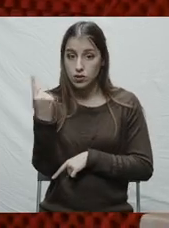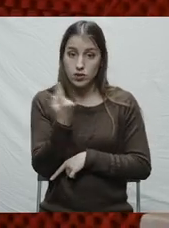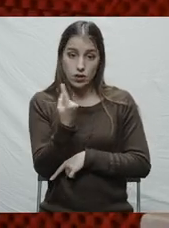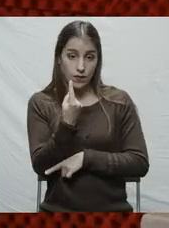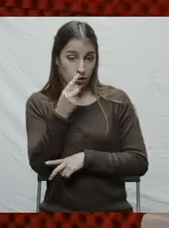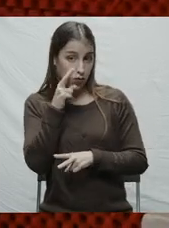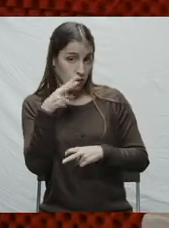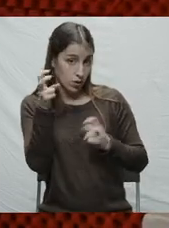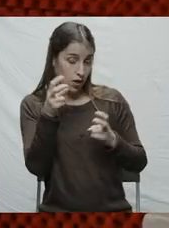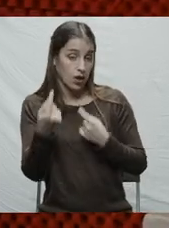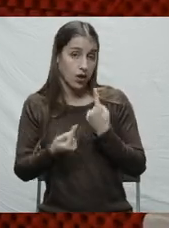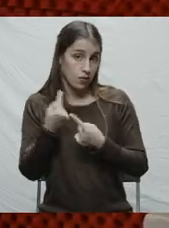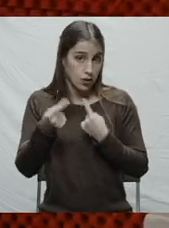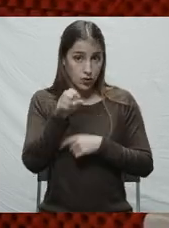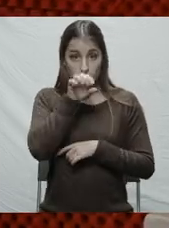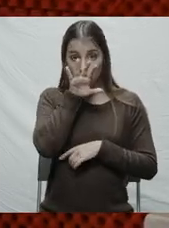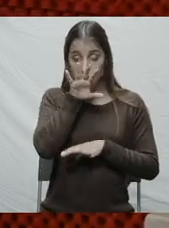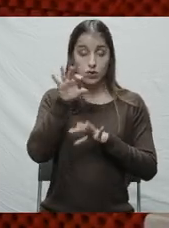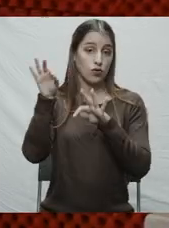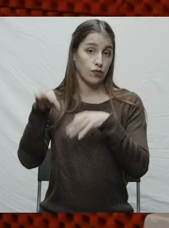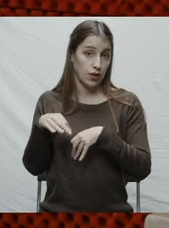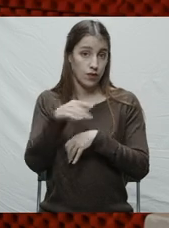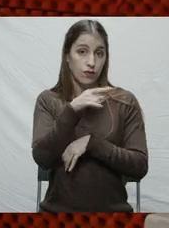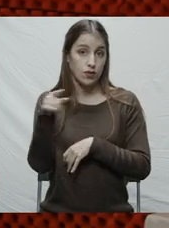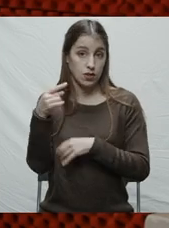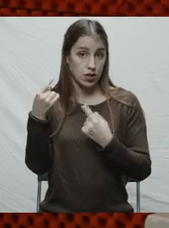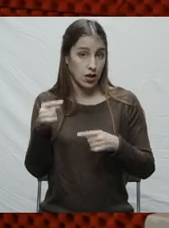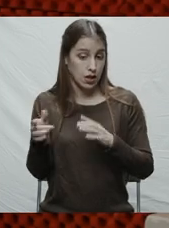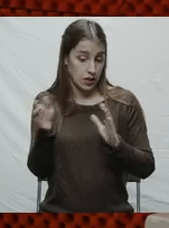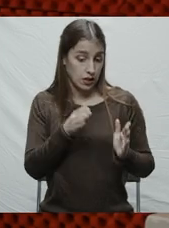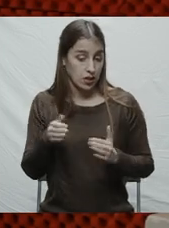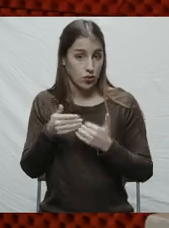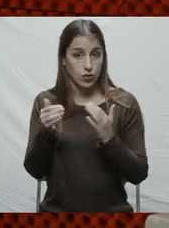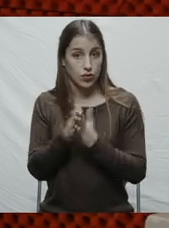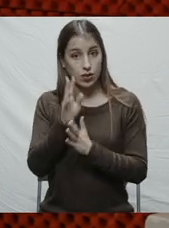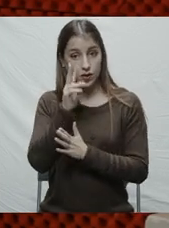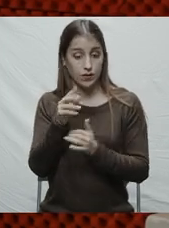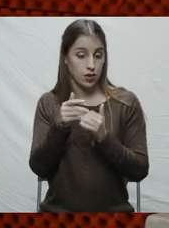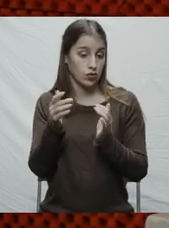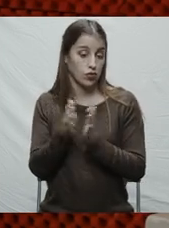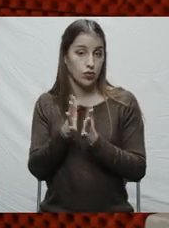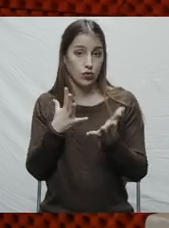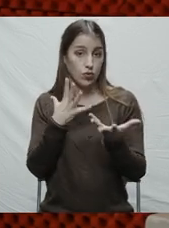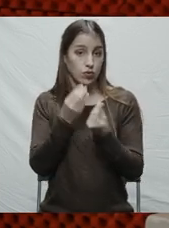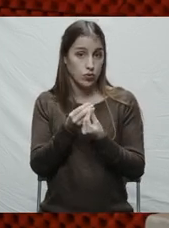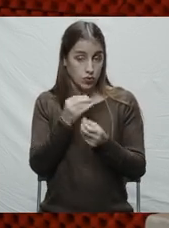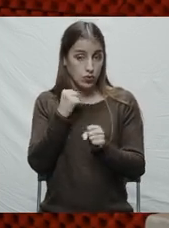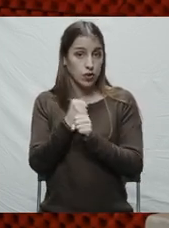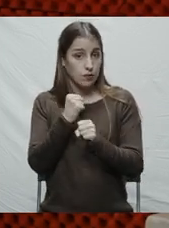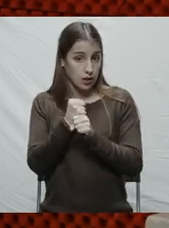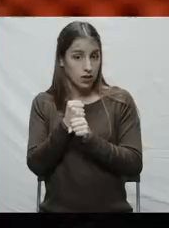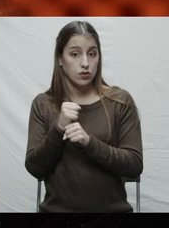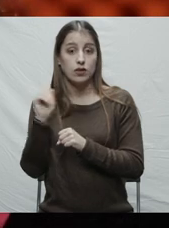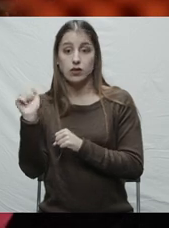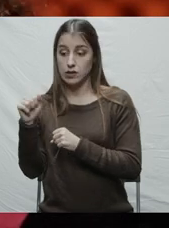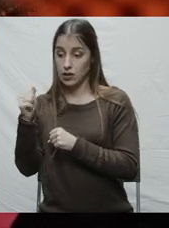ter Sim. encontrado algumas surpresas, não é? No final, quando têm a edição Sim. toda, olhar para todo o conjunto de Sim. trabalhos que se ali Tal como